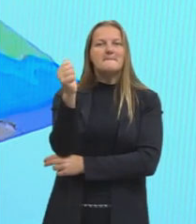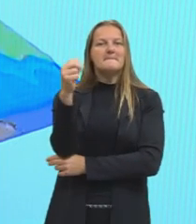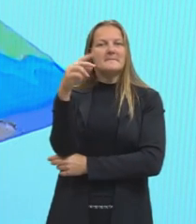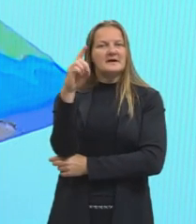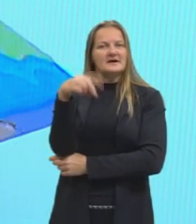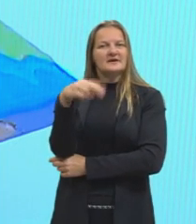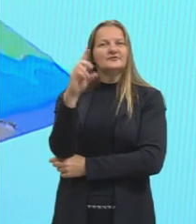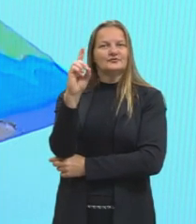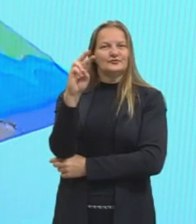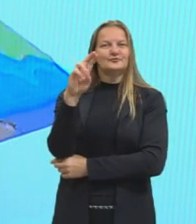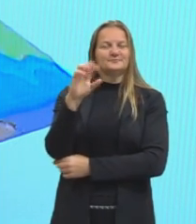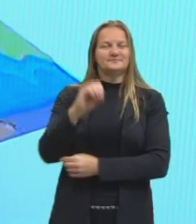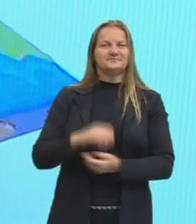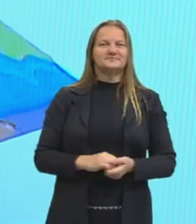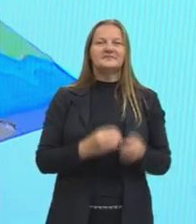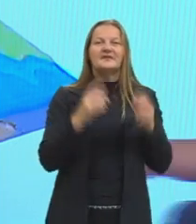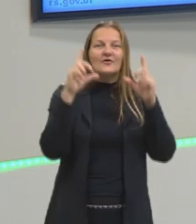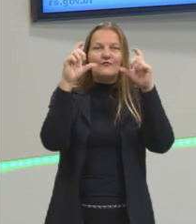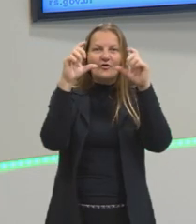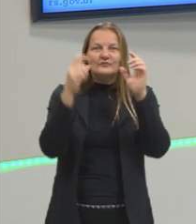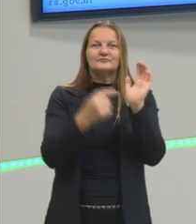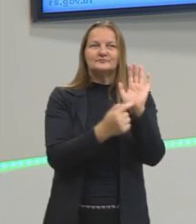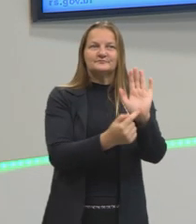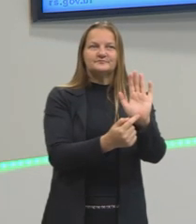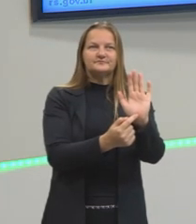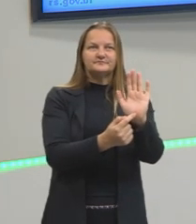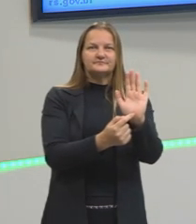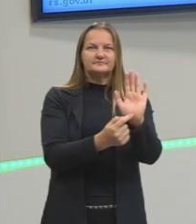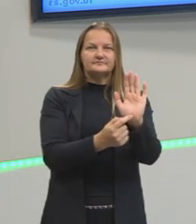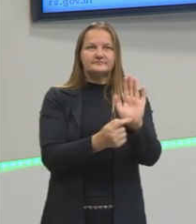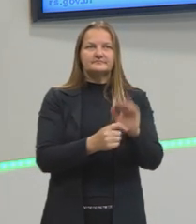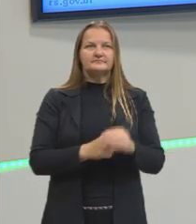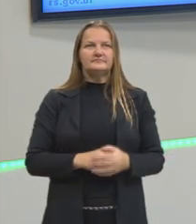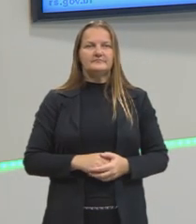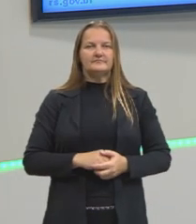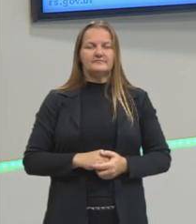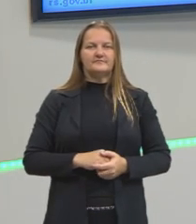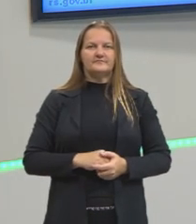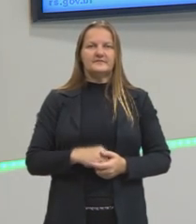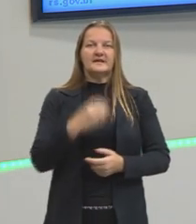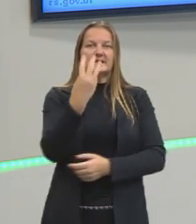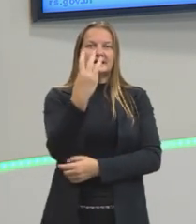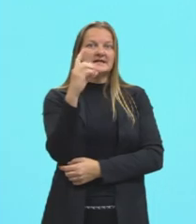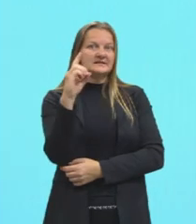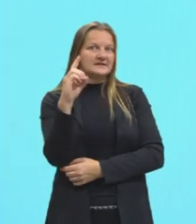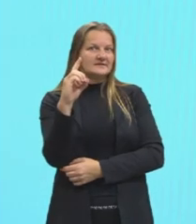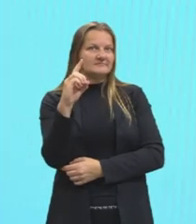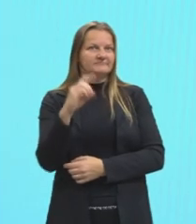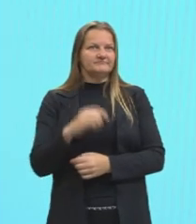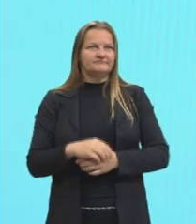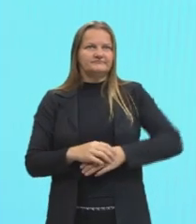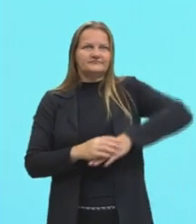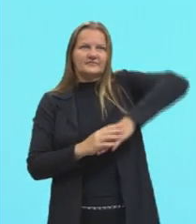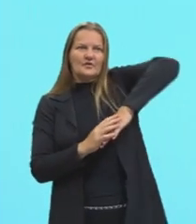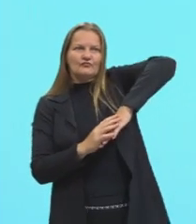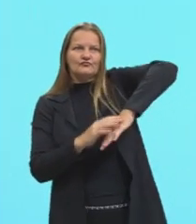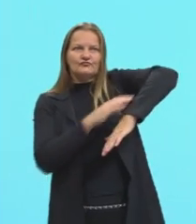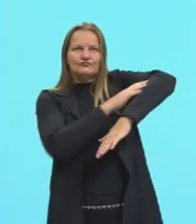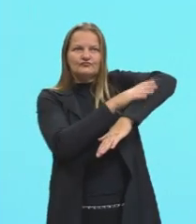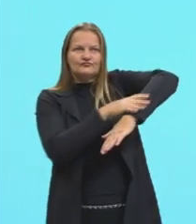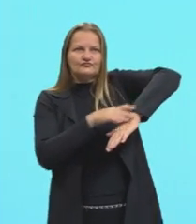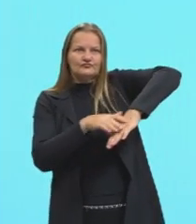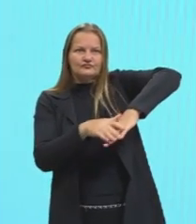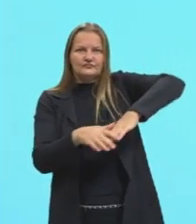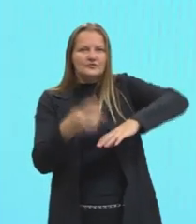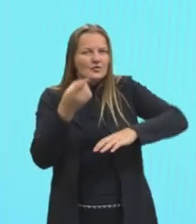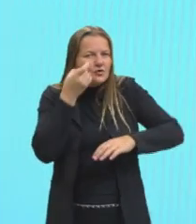trouxe aqui para vocês ó ó essa segunda aqui jamais em 13 de né Nós temos uma coisa muito interessante